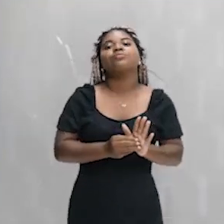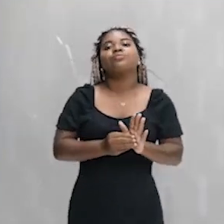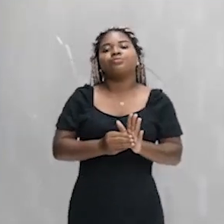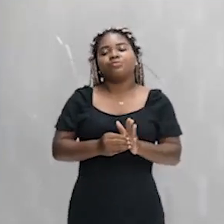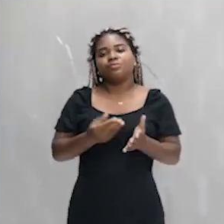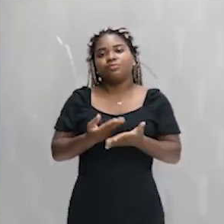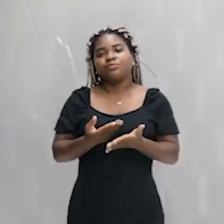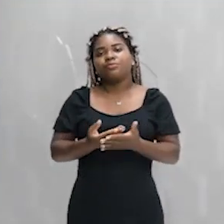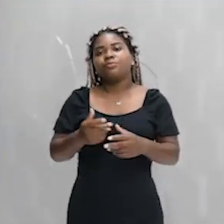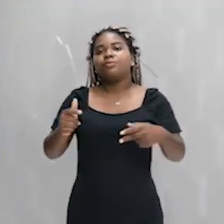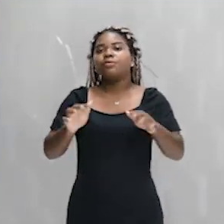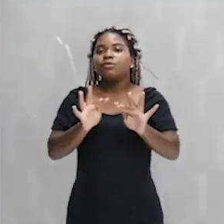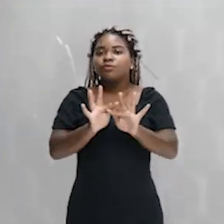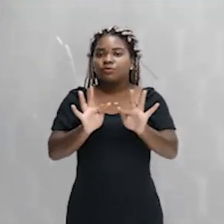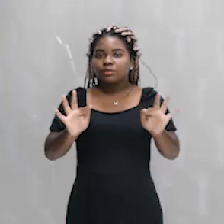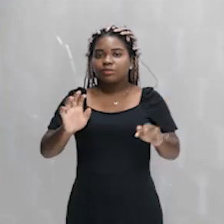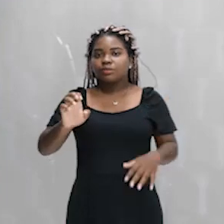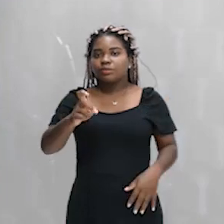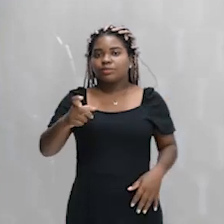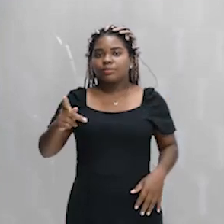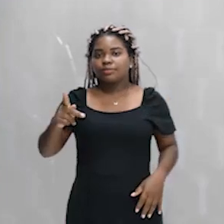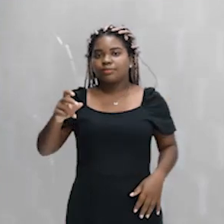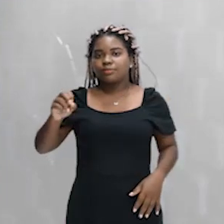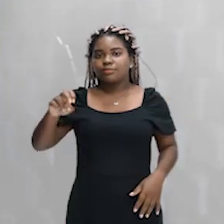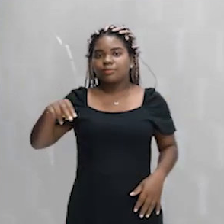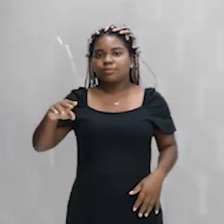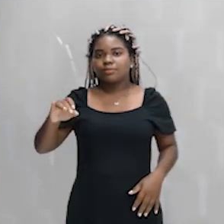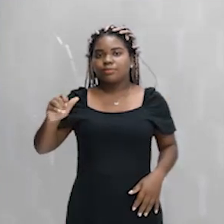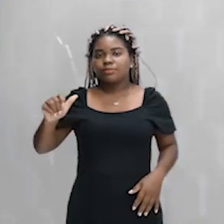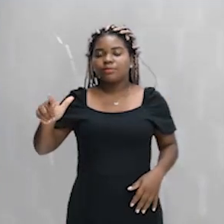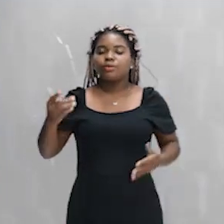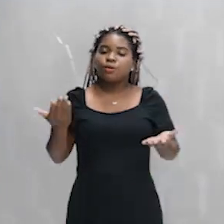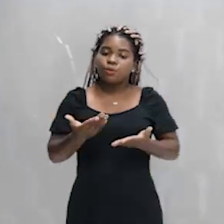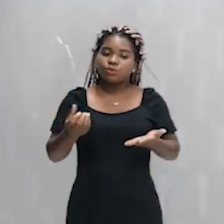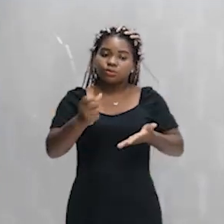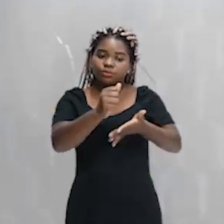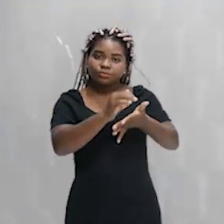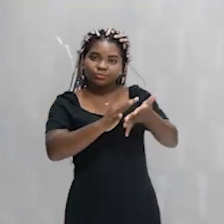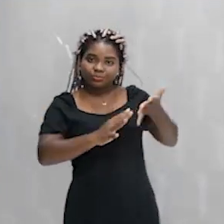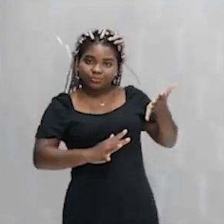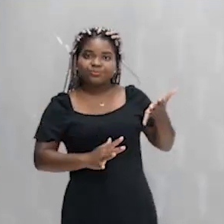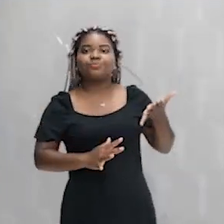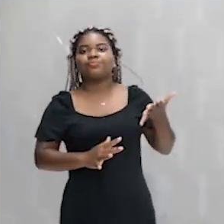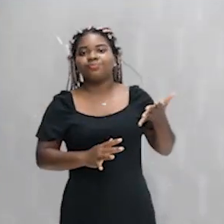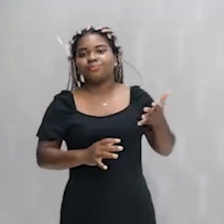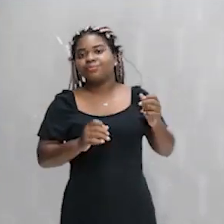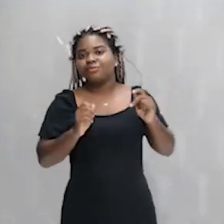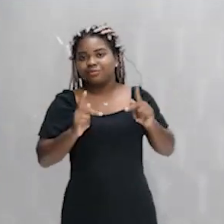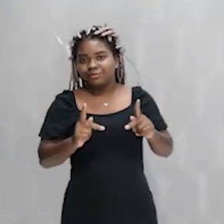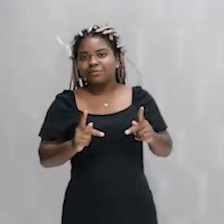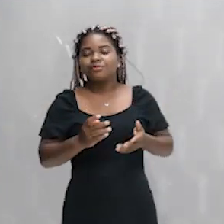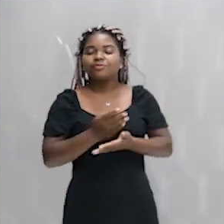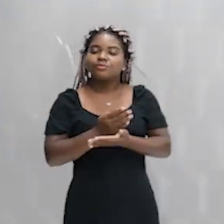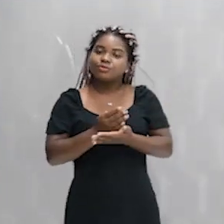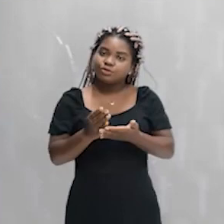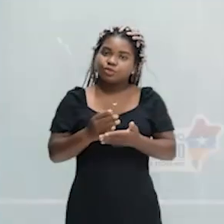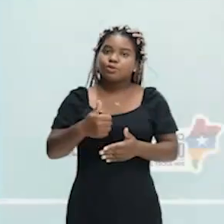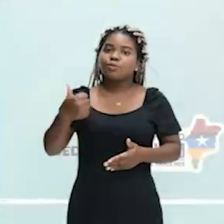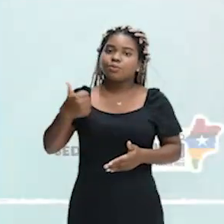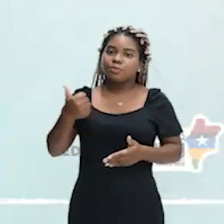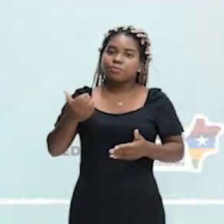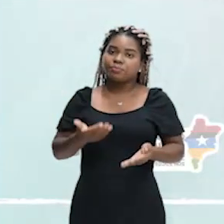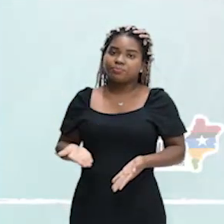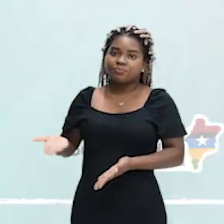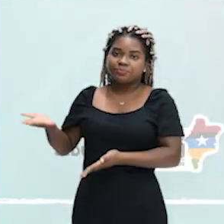exponencial. Hoje nós iremos fazer a parte de exercícios comentados, tá bom? Então vamos iniciar aqui com a primeira